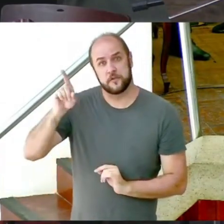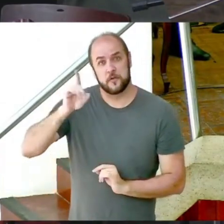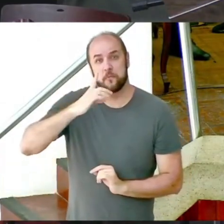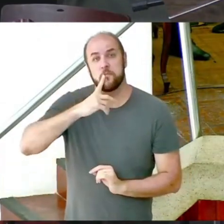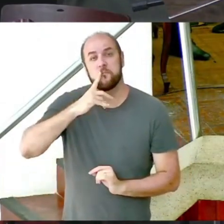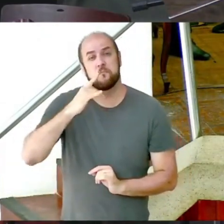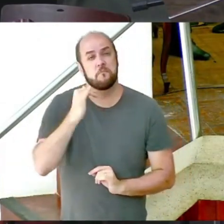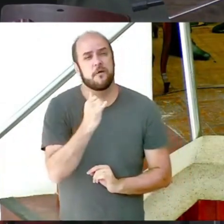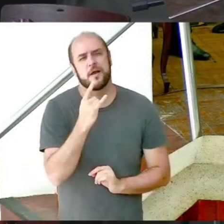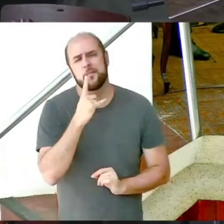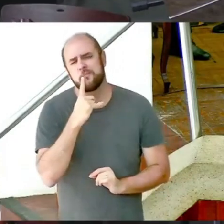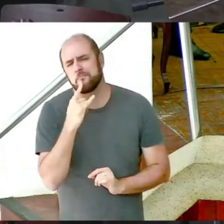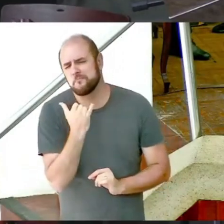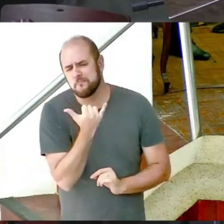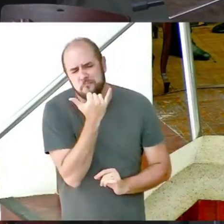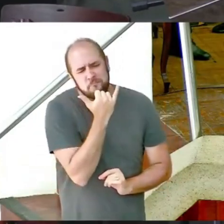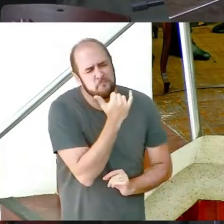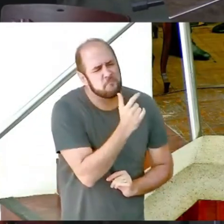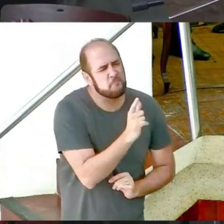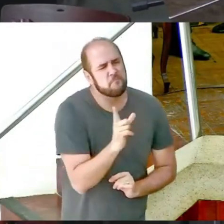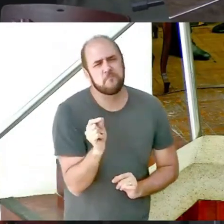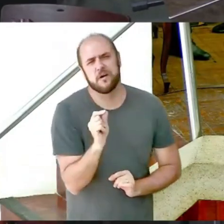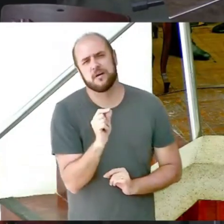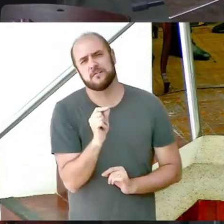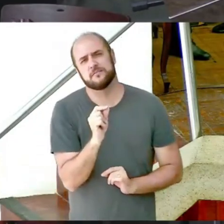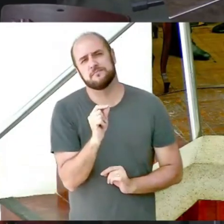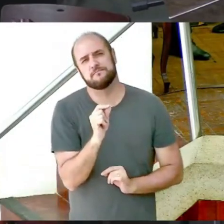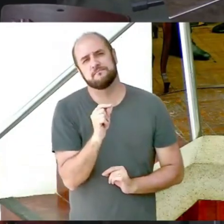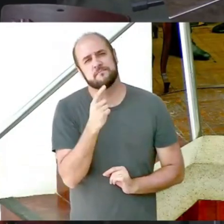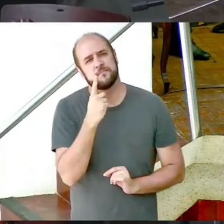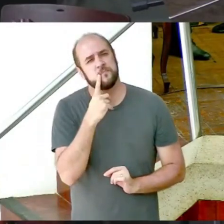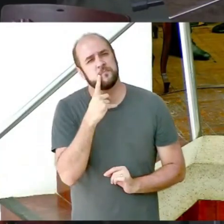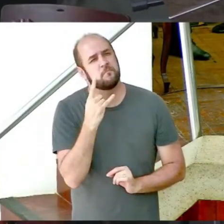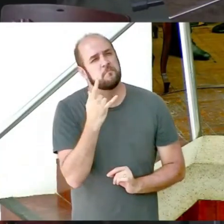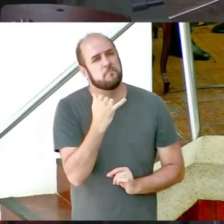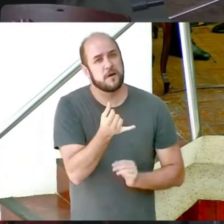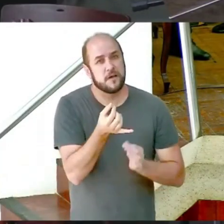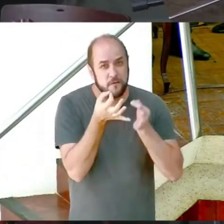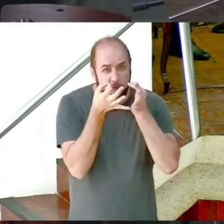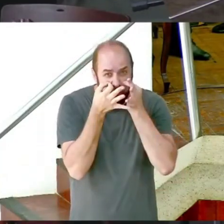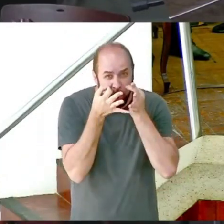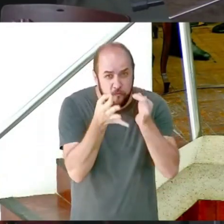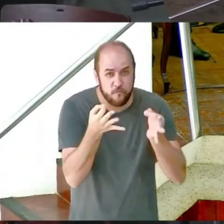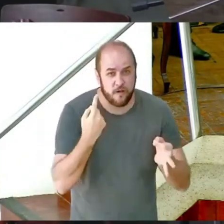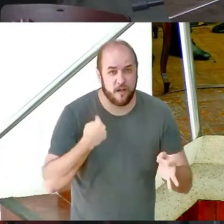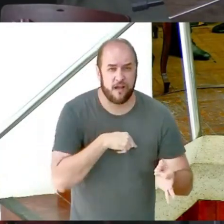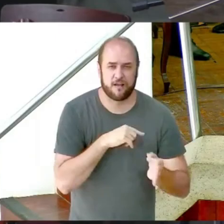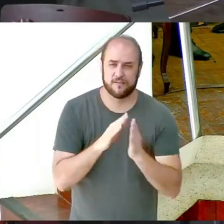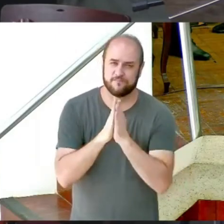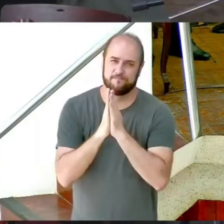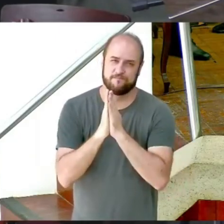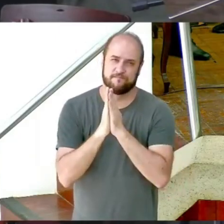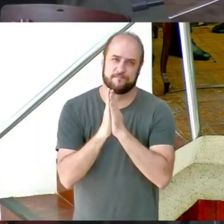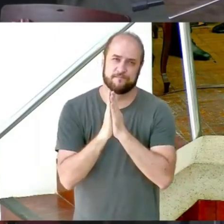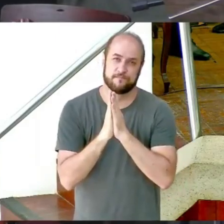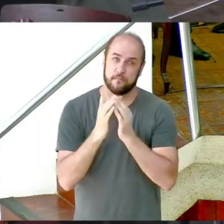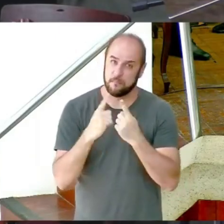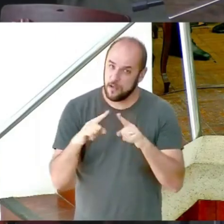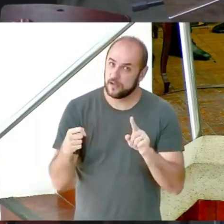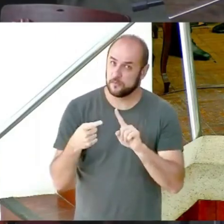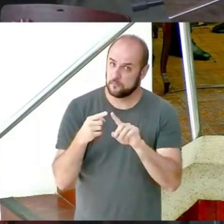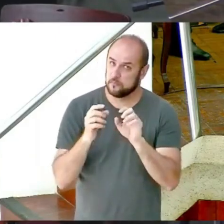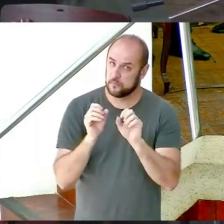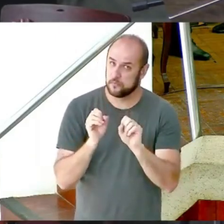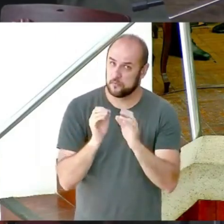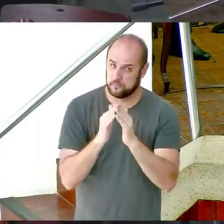Ele é um Pai perdoador. Um Pai que ouve as nossas orações. Mas a primeira petição também nos